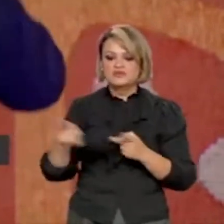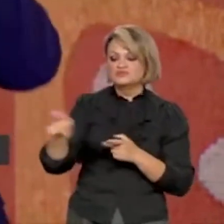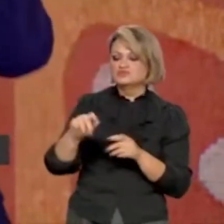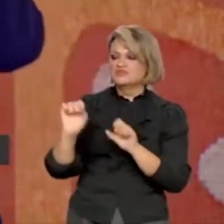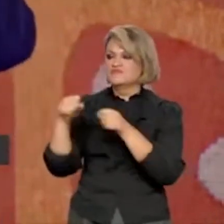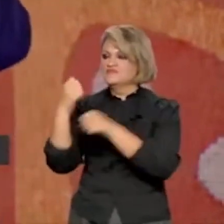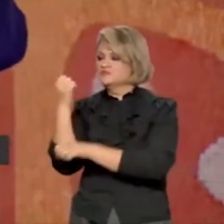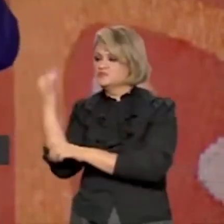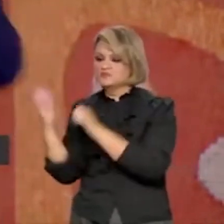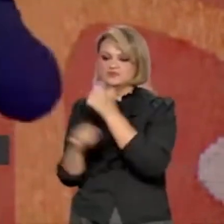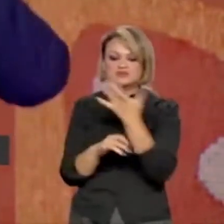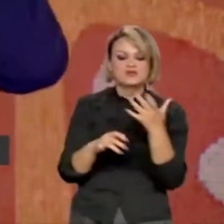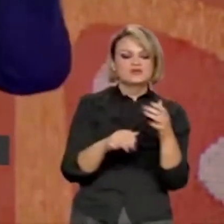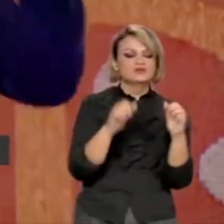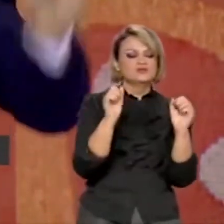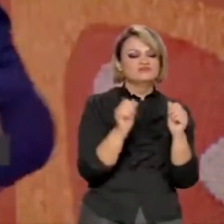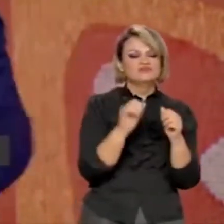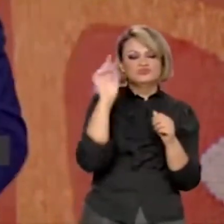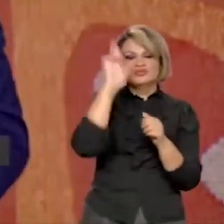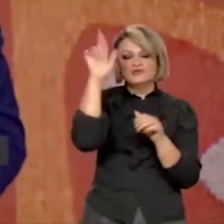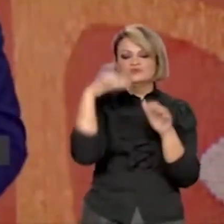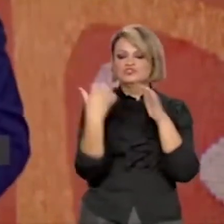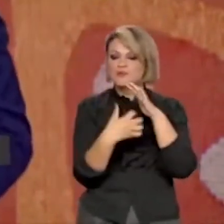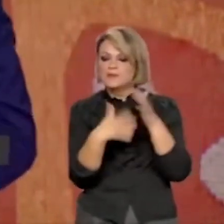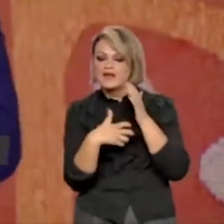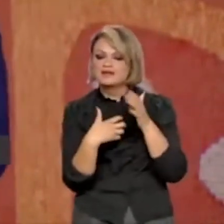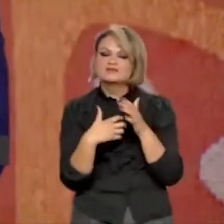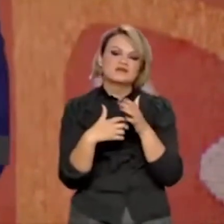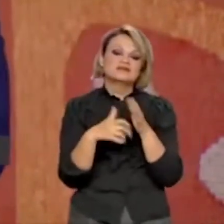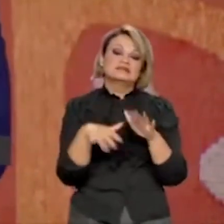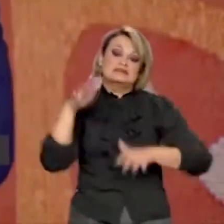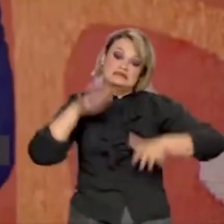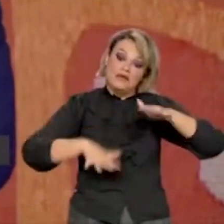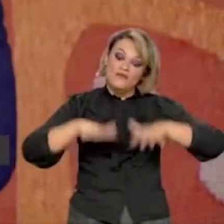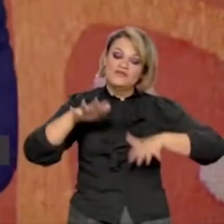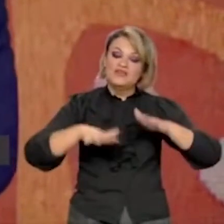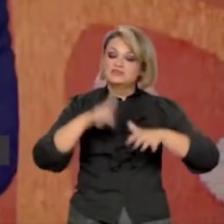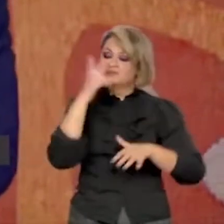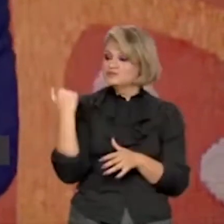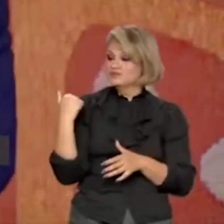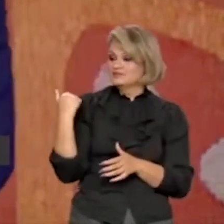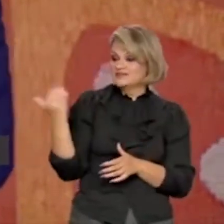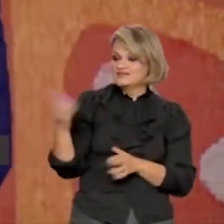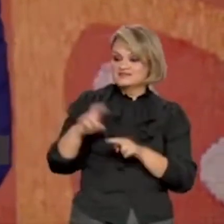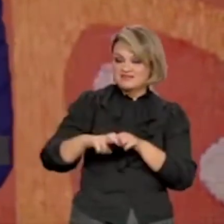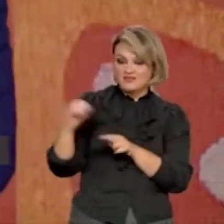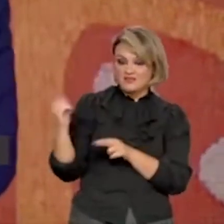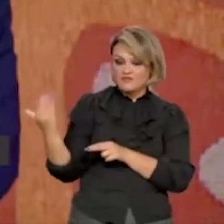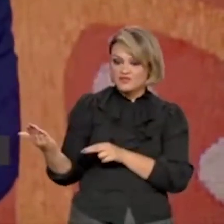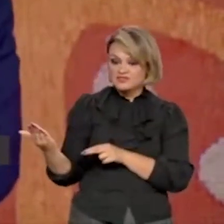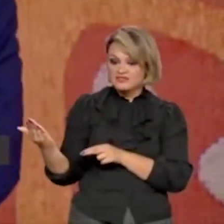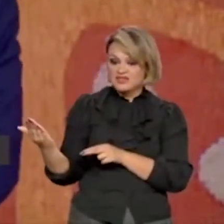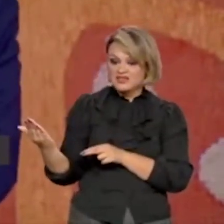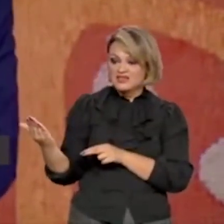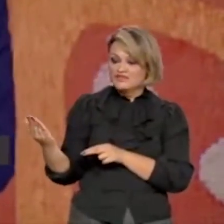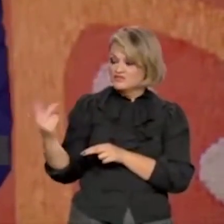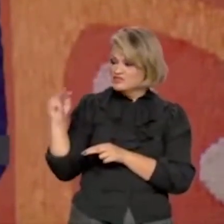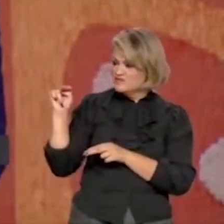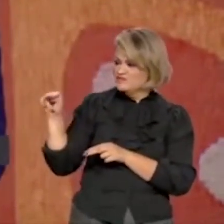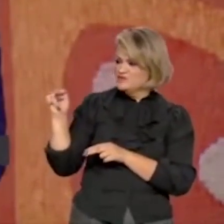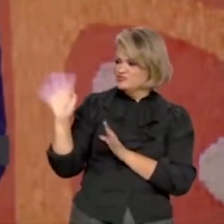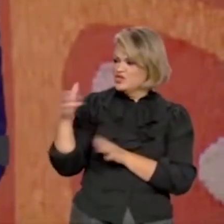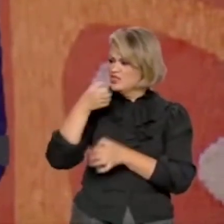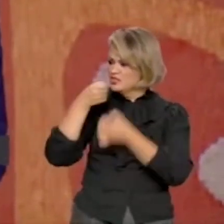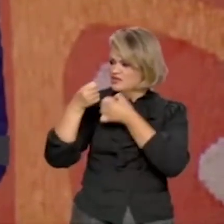com o ambientalista junto com o empresário de várias regiões Talvez a pessoa que esteja sentada com você na mesa você até já tenha visto